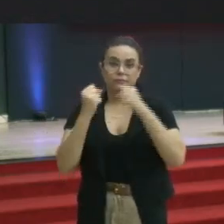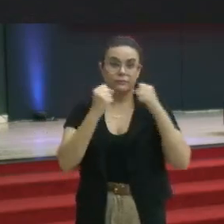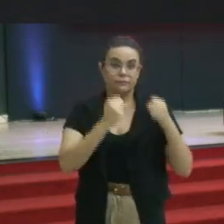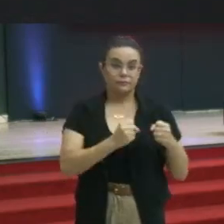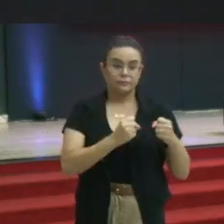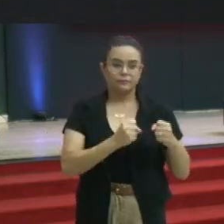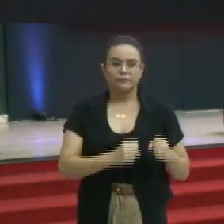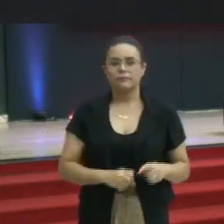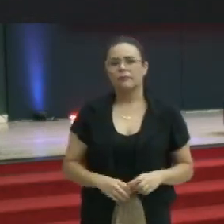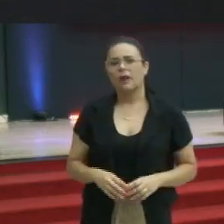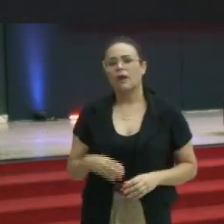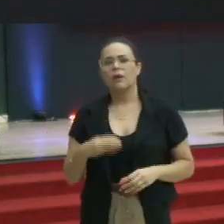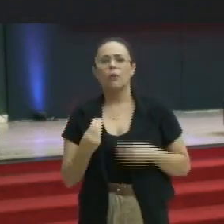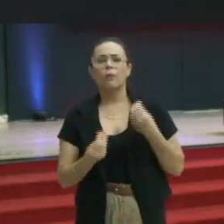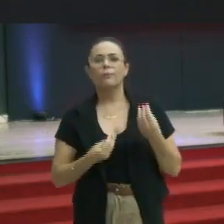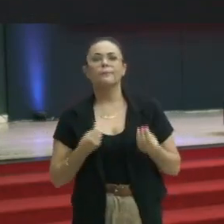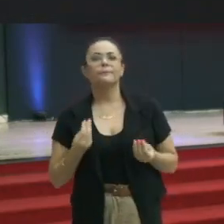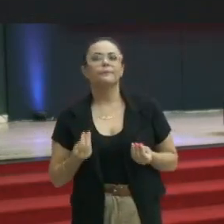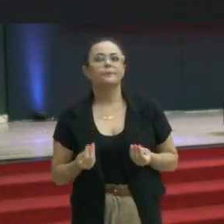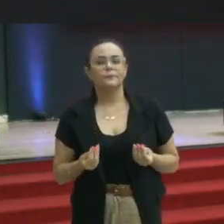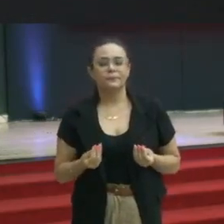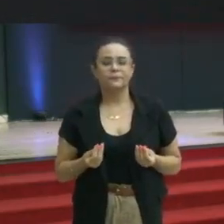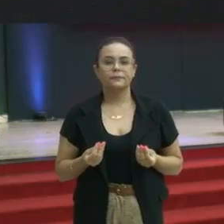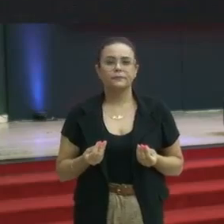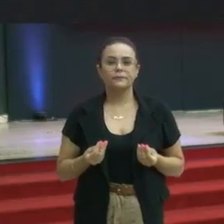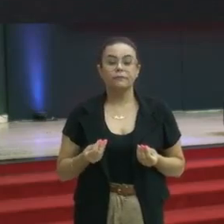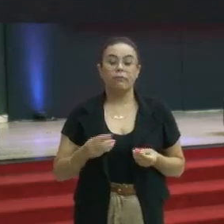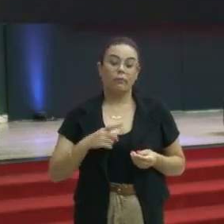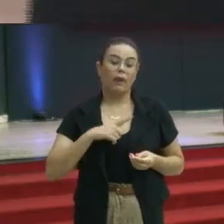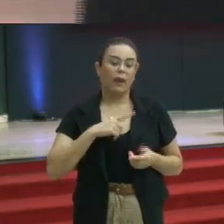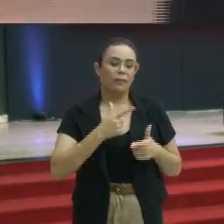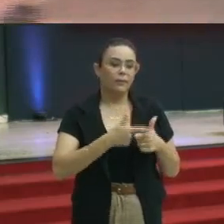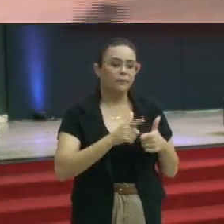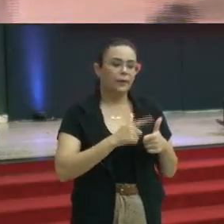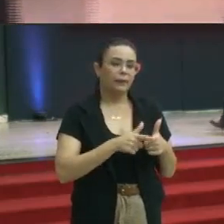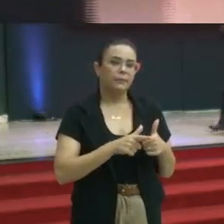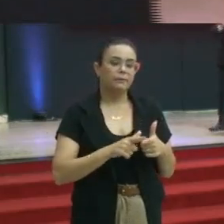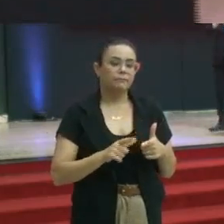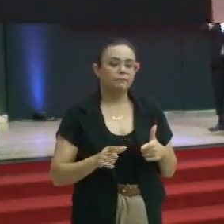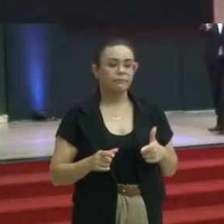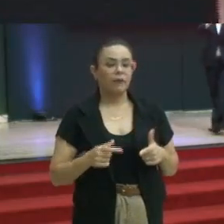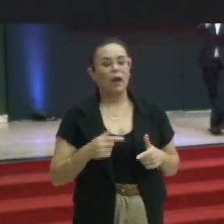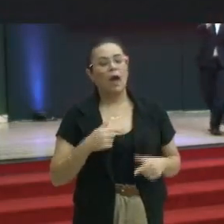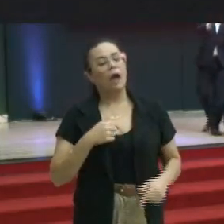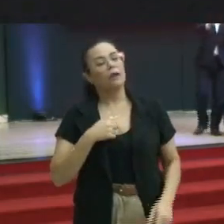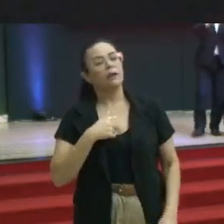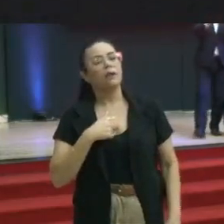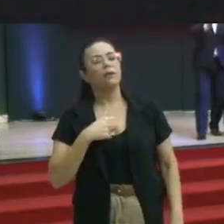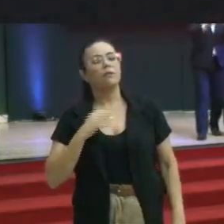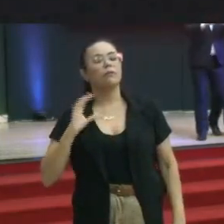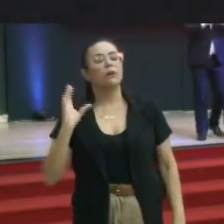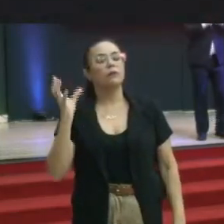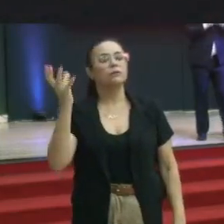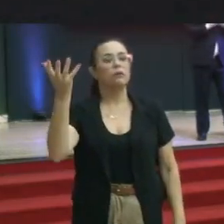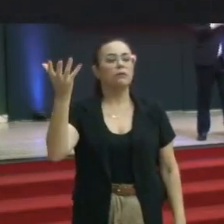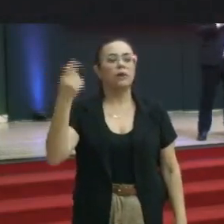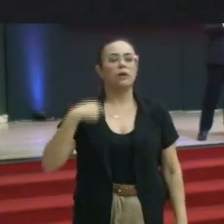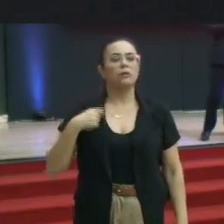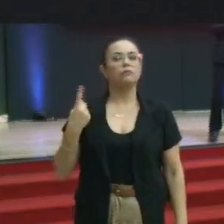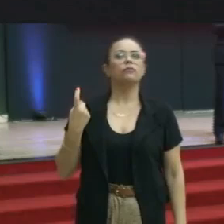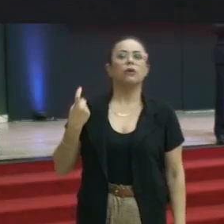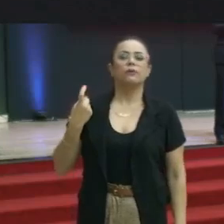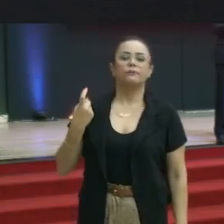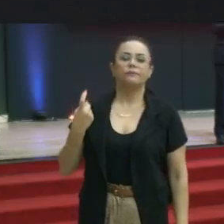Como é que funciona, pastor? O problema surge e você pensa assim: eu vou resolver o problema do meu